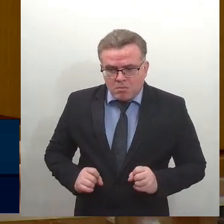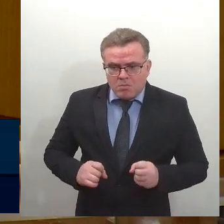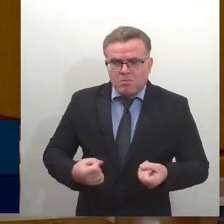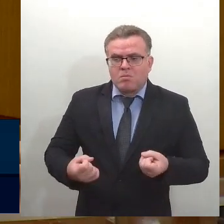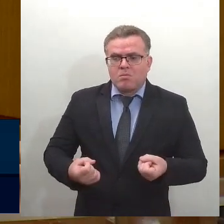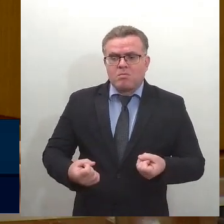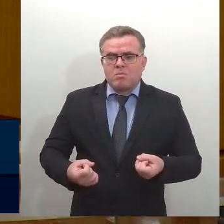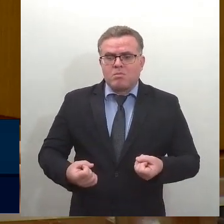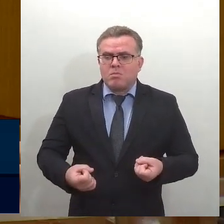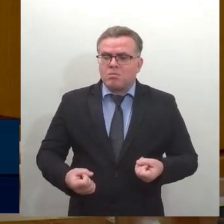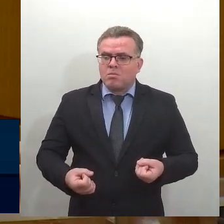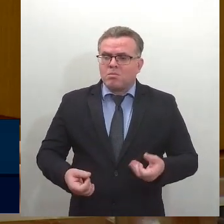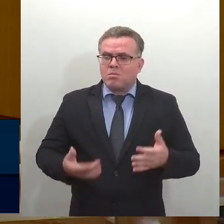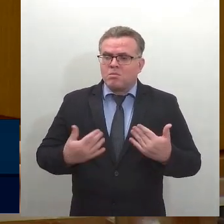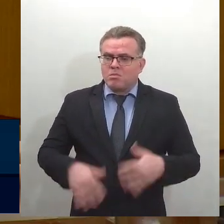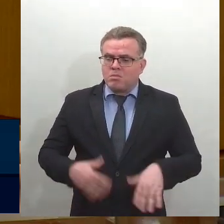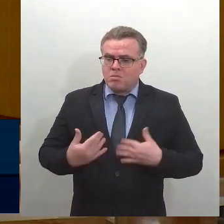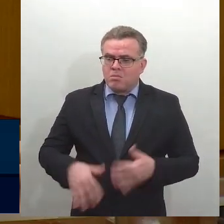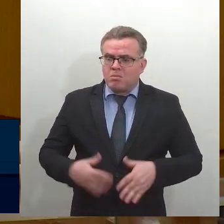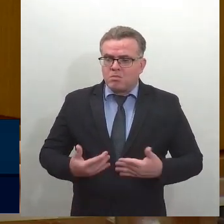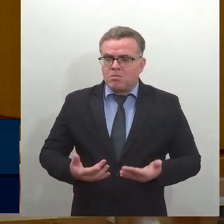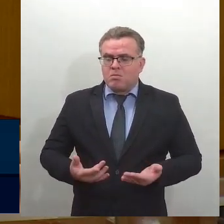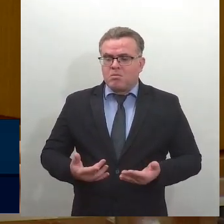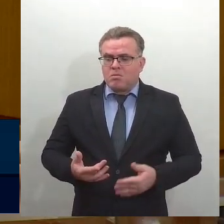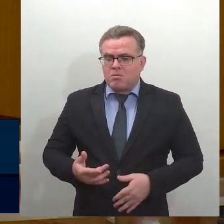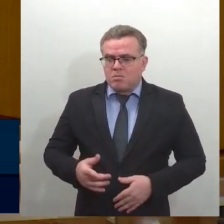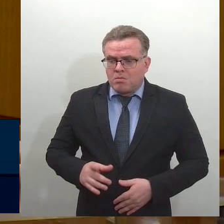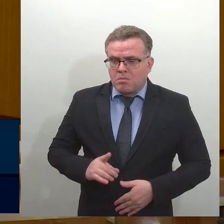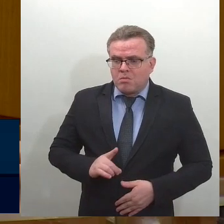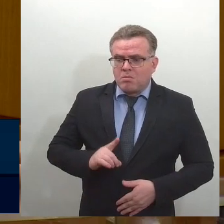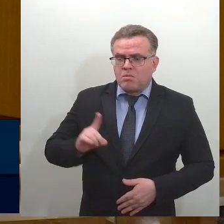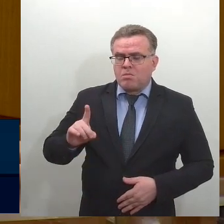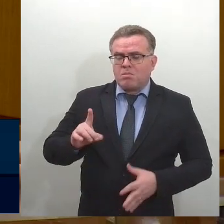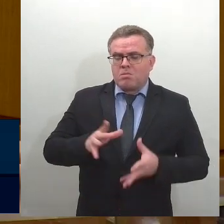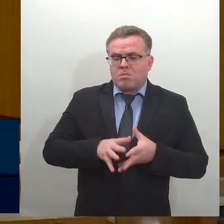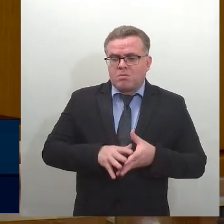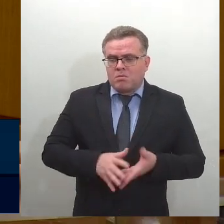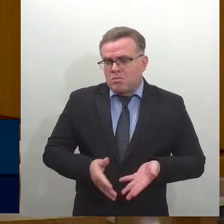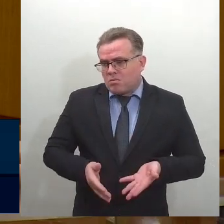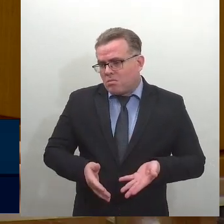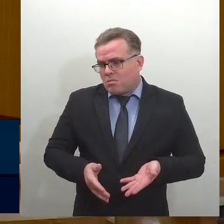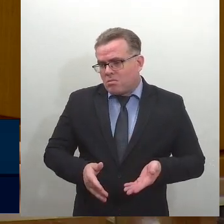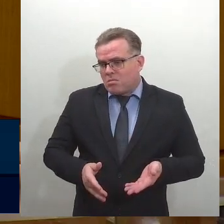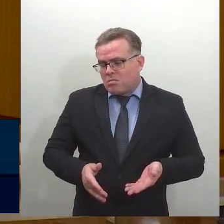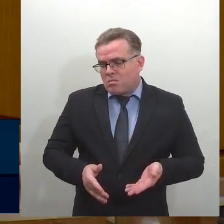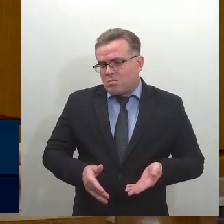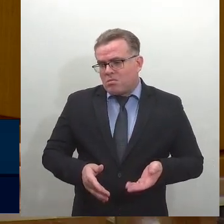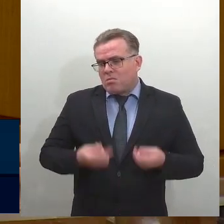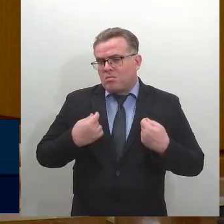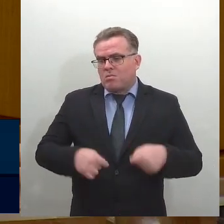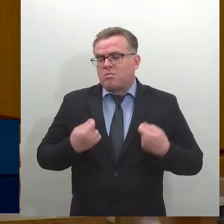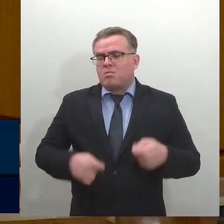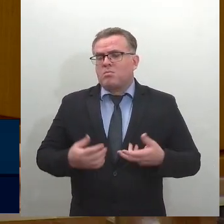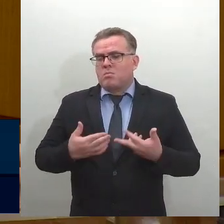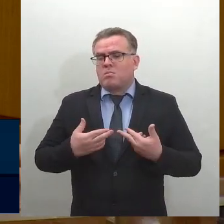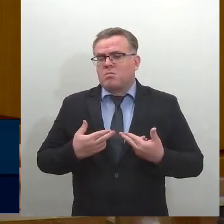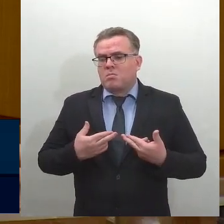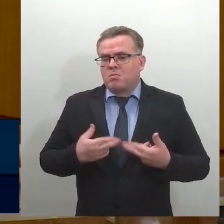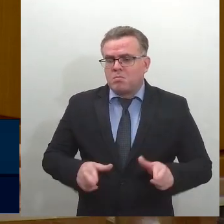Deus gigante, requer um coração